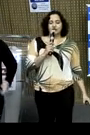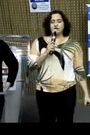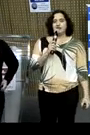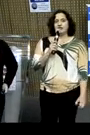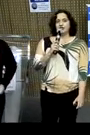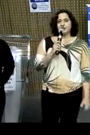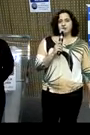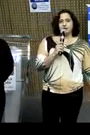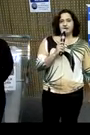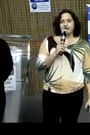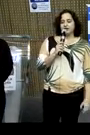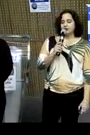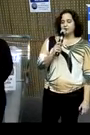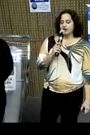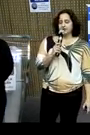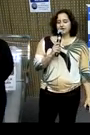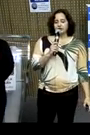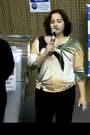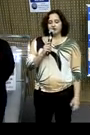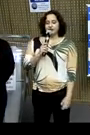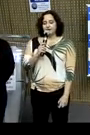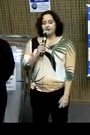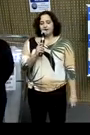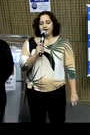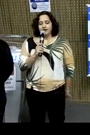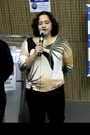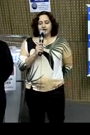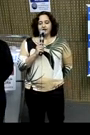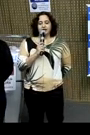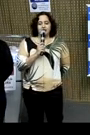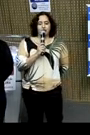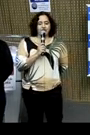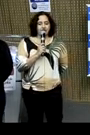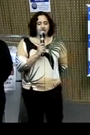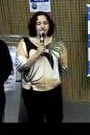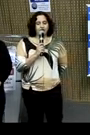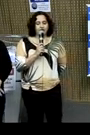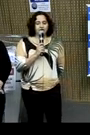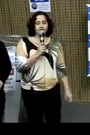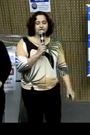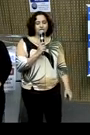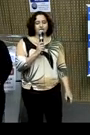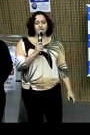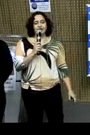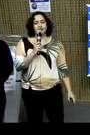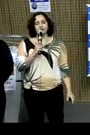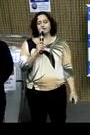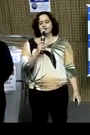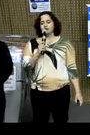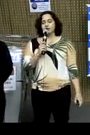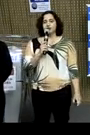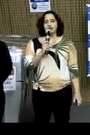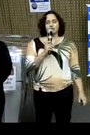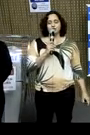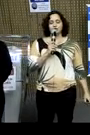A nossa unidade ela tem o programa Saúde na Hora, e com relação aos atendimentos, o atendimento médico no